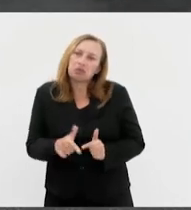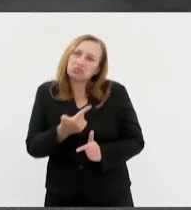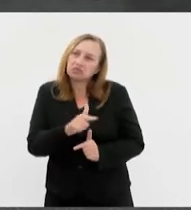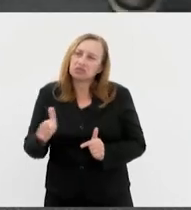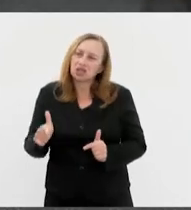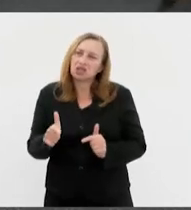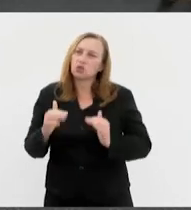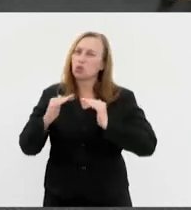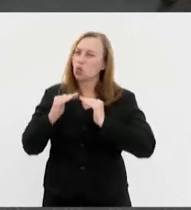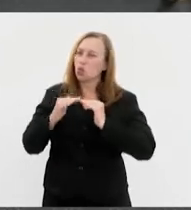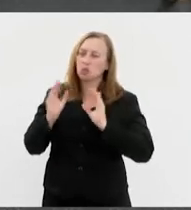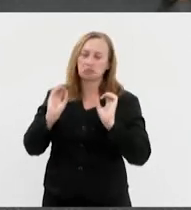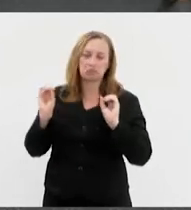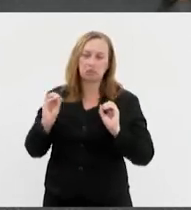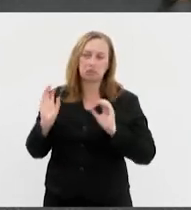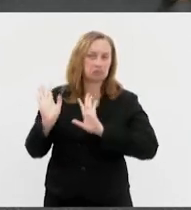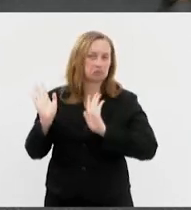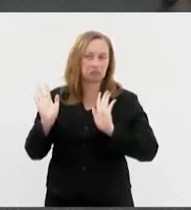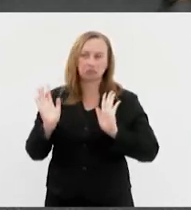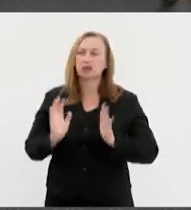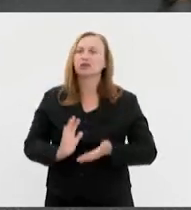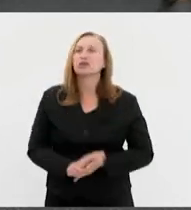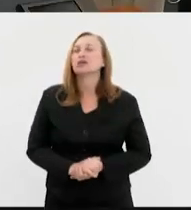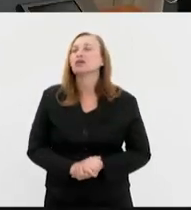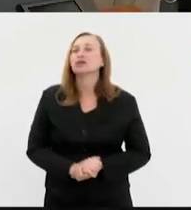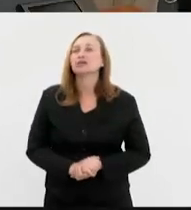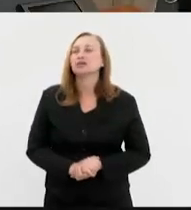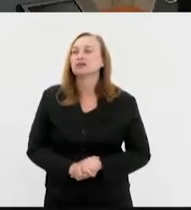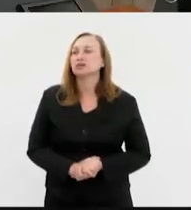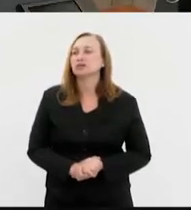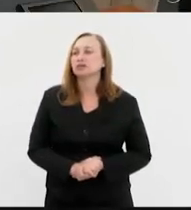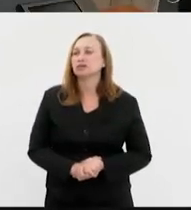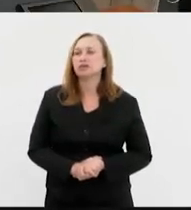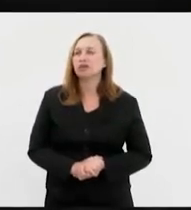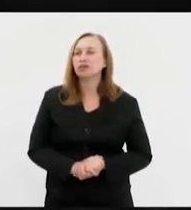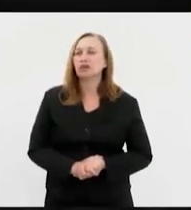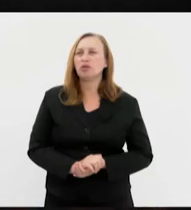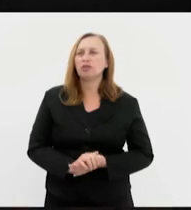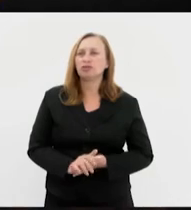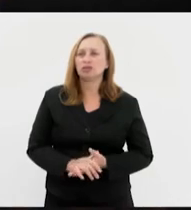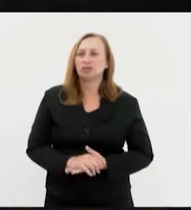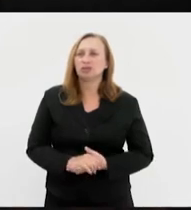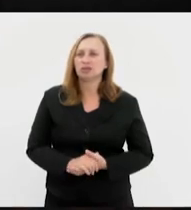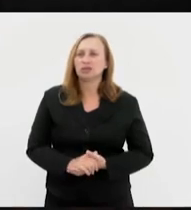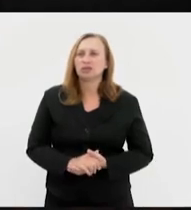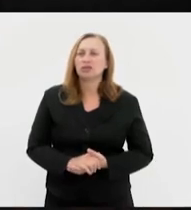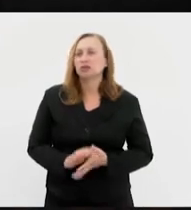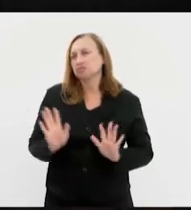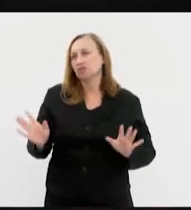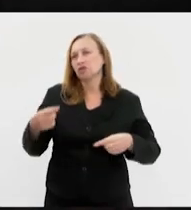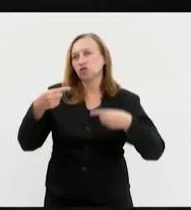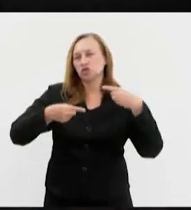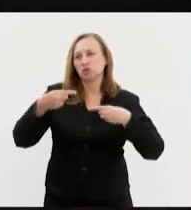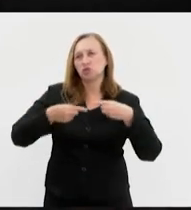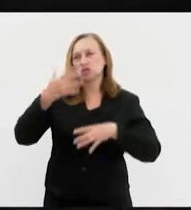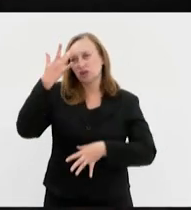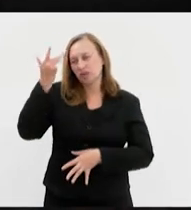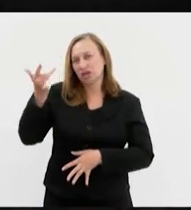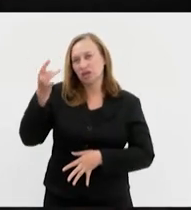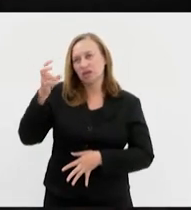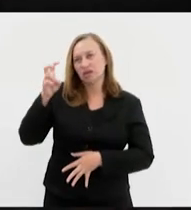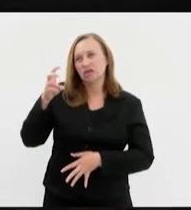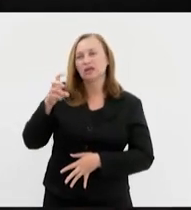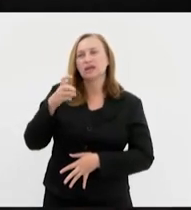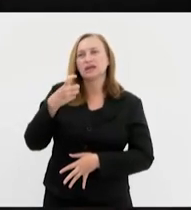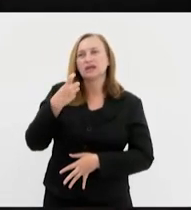fazer acordo, nenhum. Bom, Amorim, a gente pode trazer também, discute amanhã, discute sexta e traz na